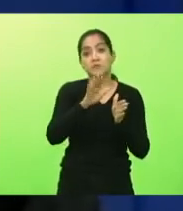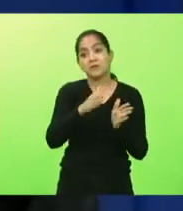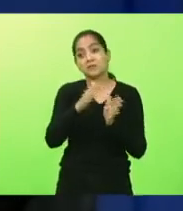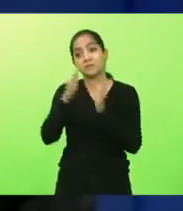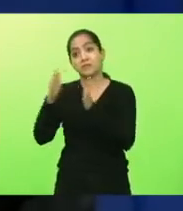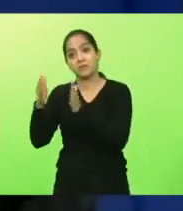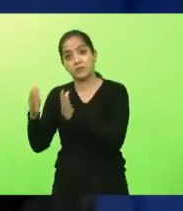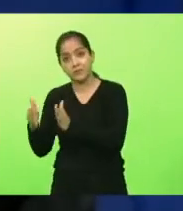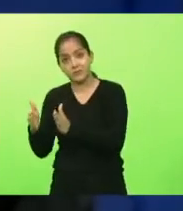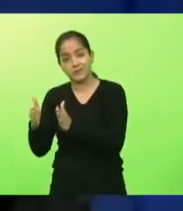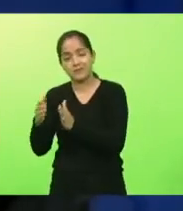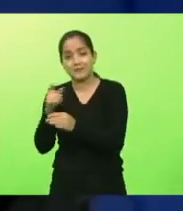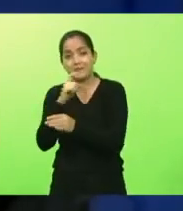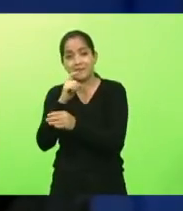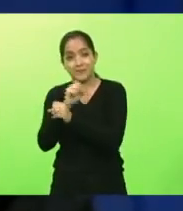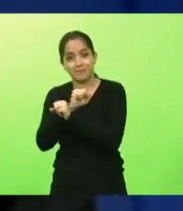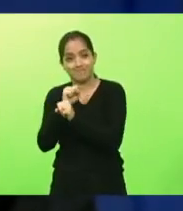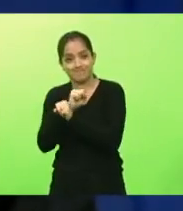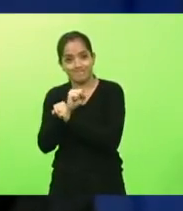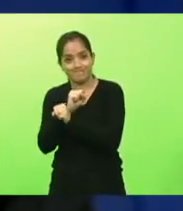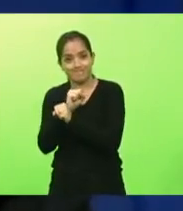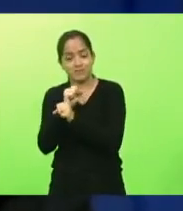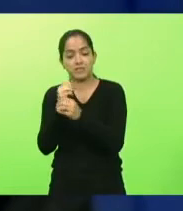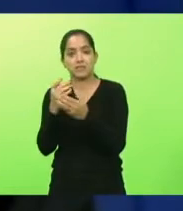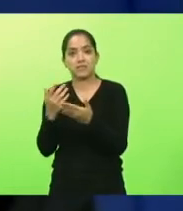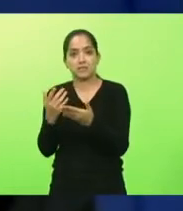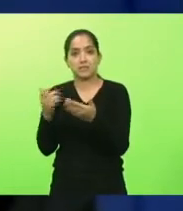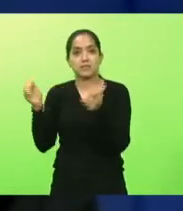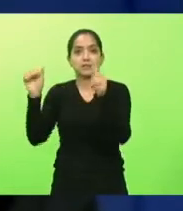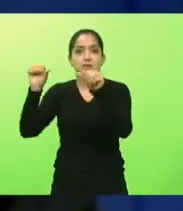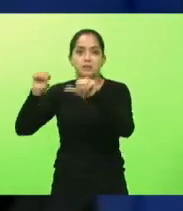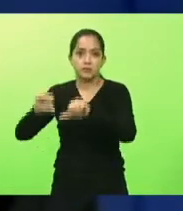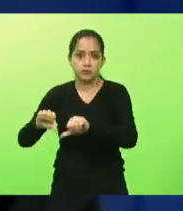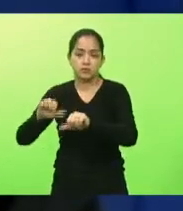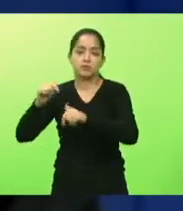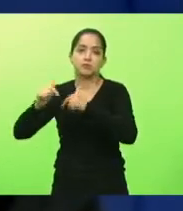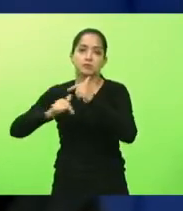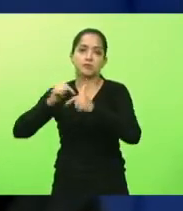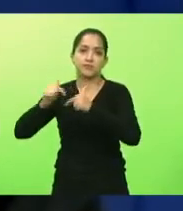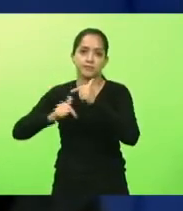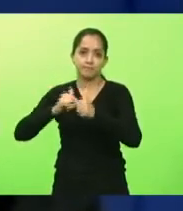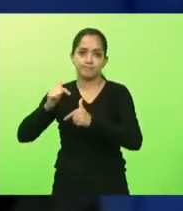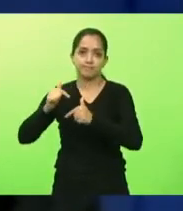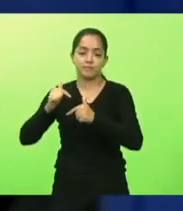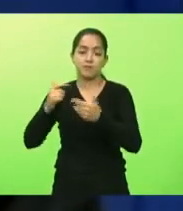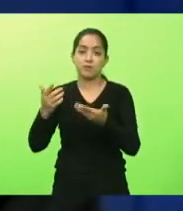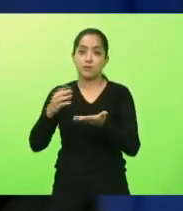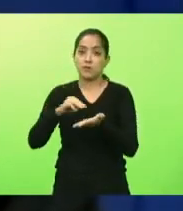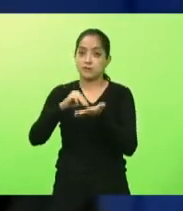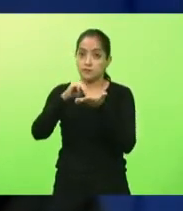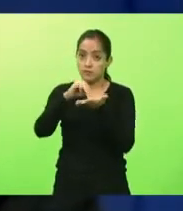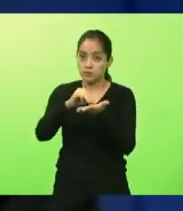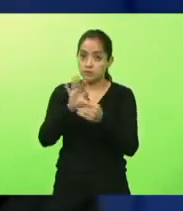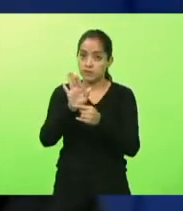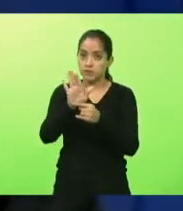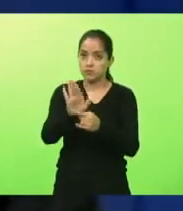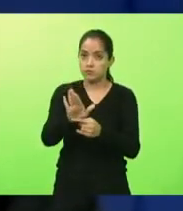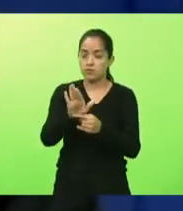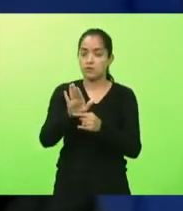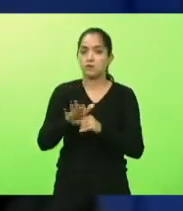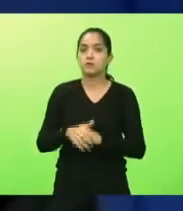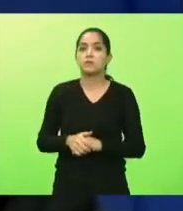com um frio intenso que nós temos aqui, está prejudicando o trabalho. Então, essa moção faz jus, Mas, senhor presidente,